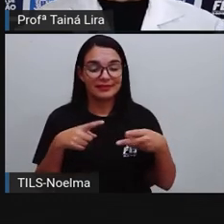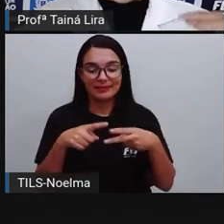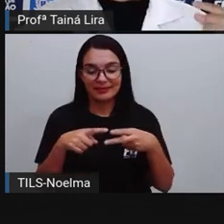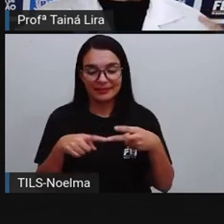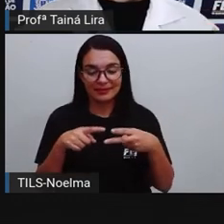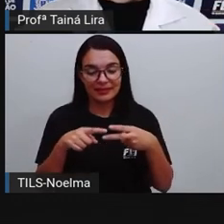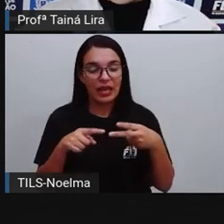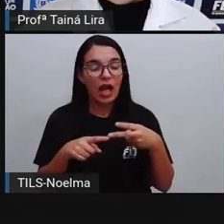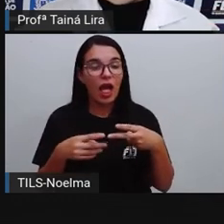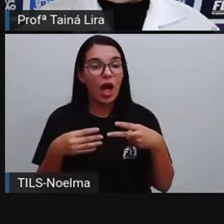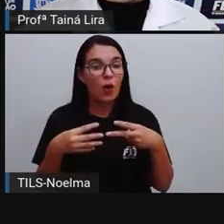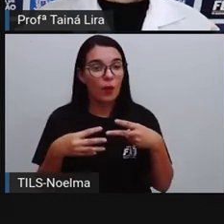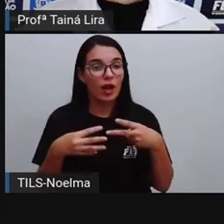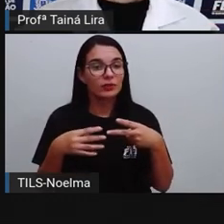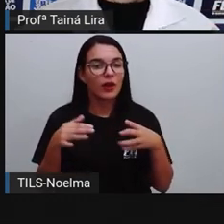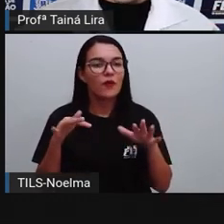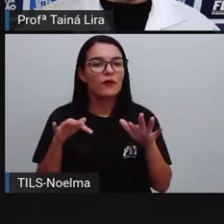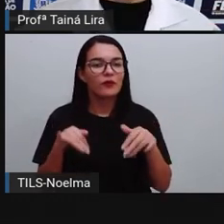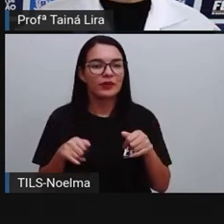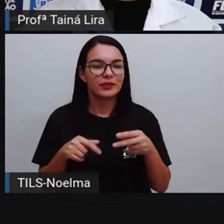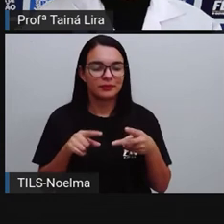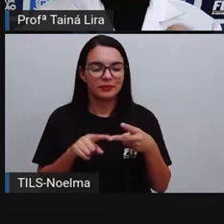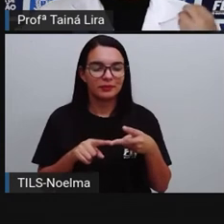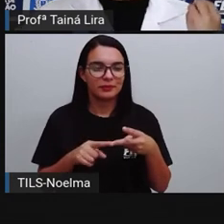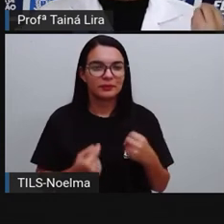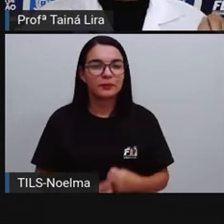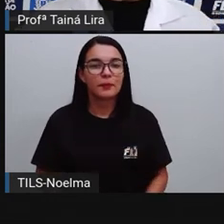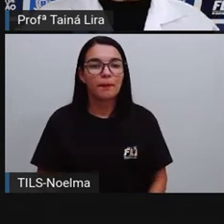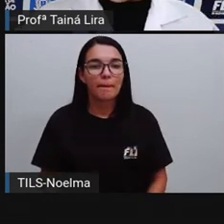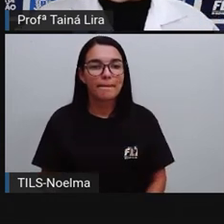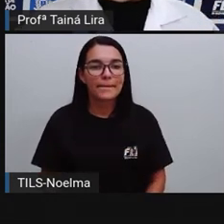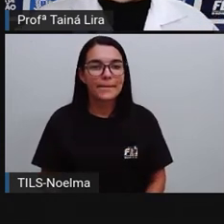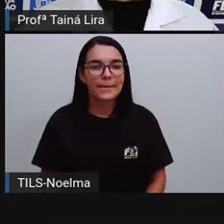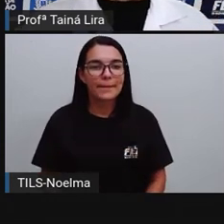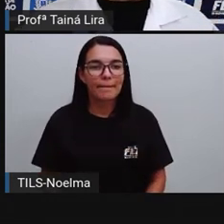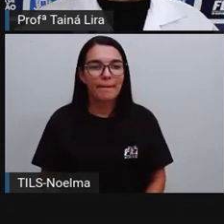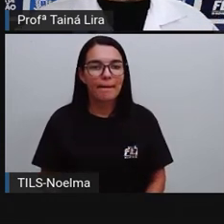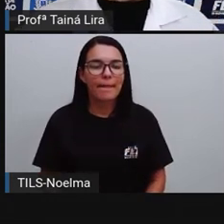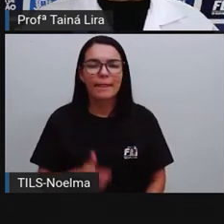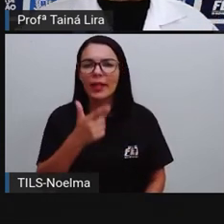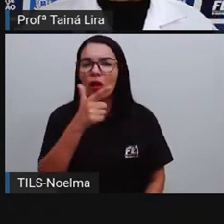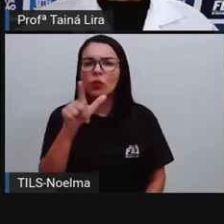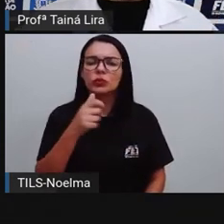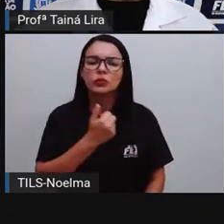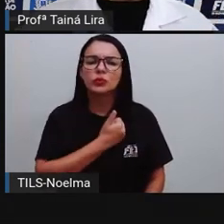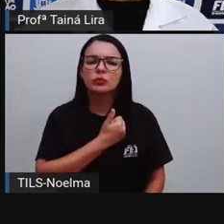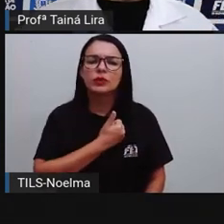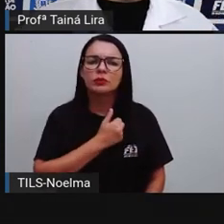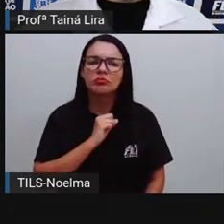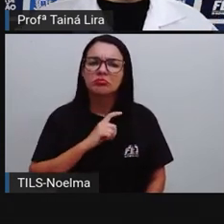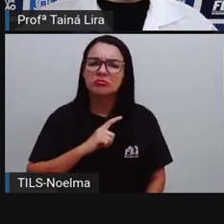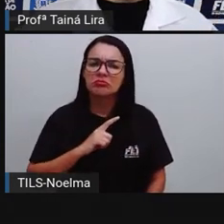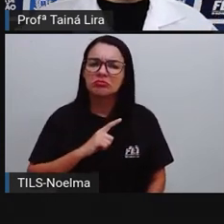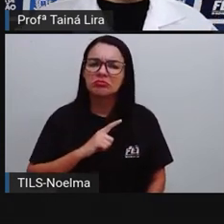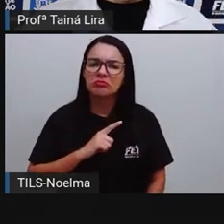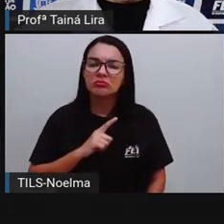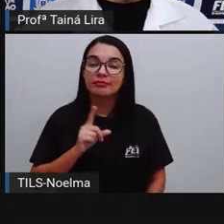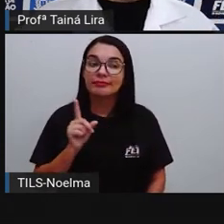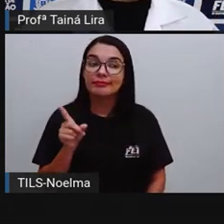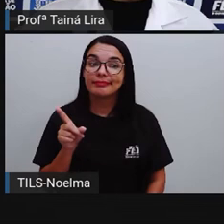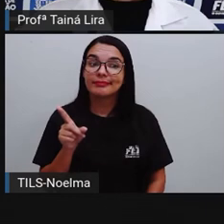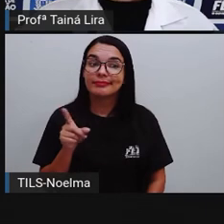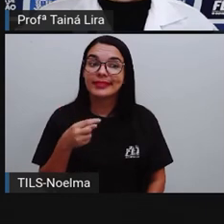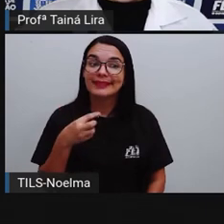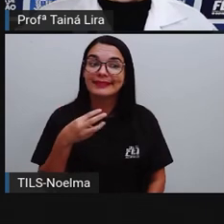o quatro lá no finalzinho Qual o número mais eu posso escrever procura-se algarismo 4